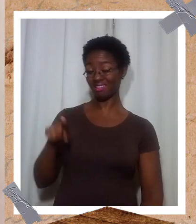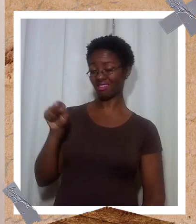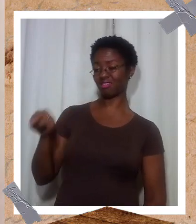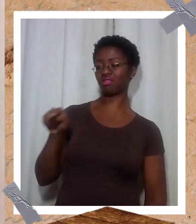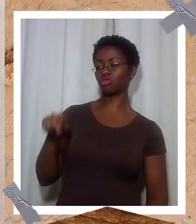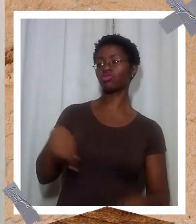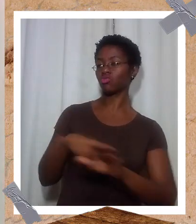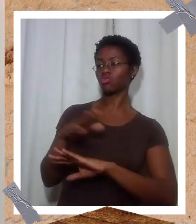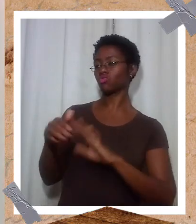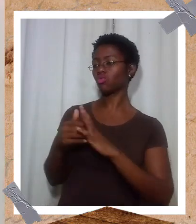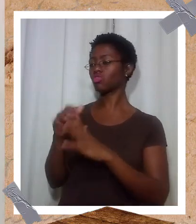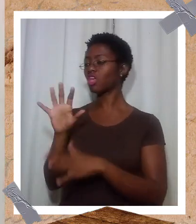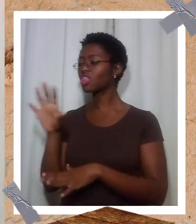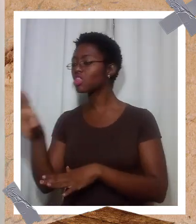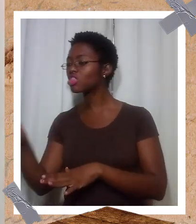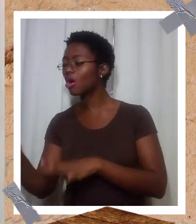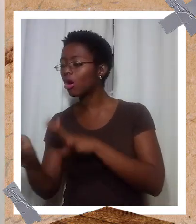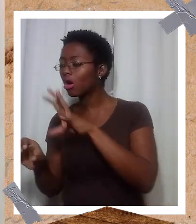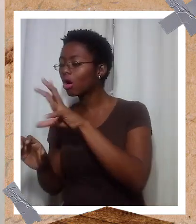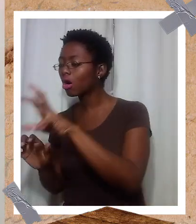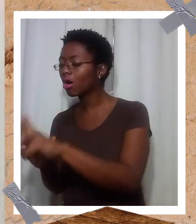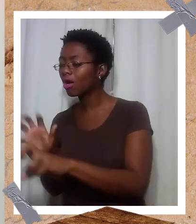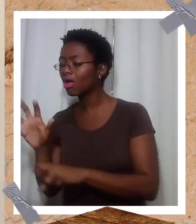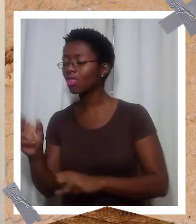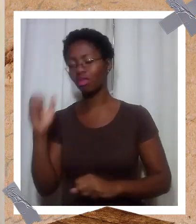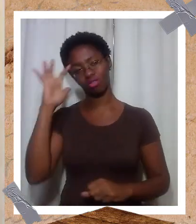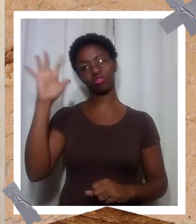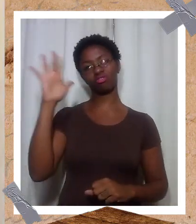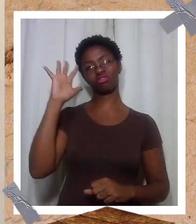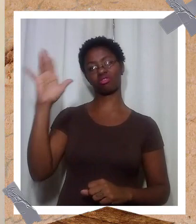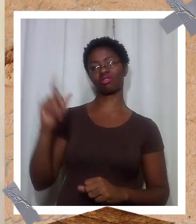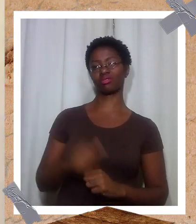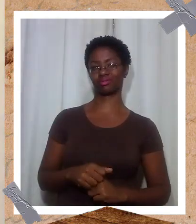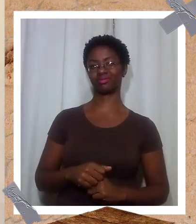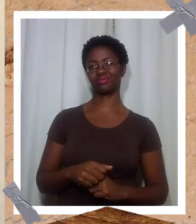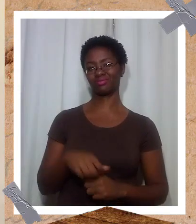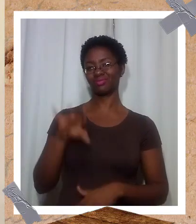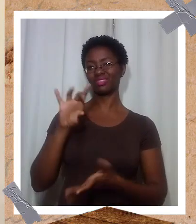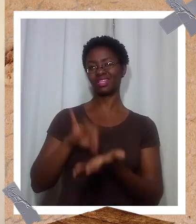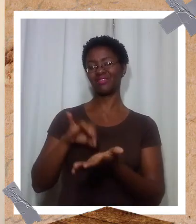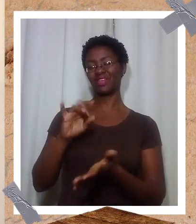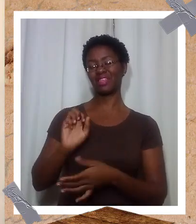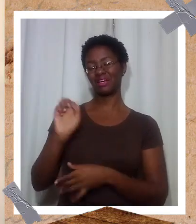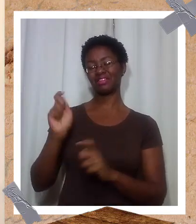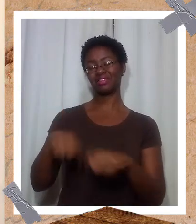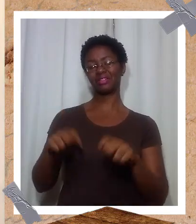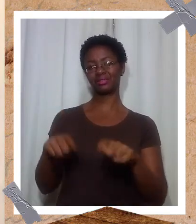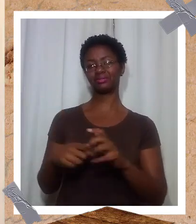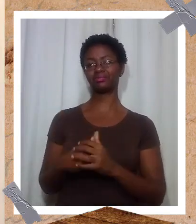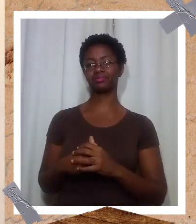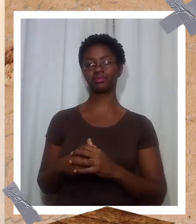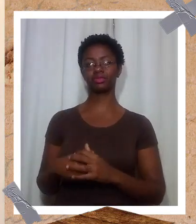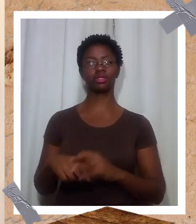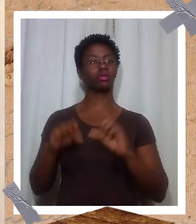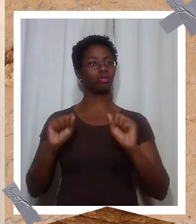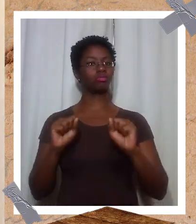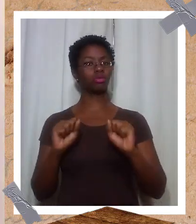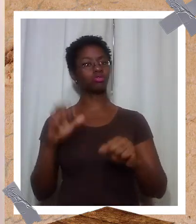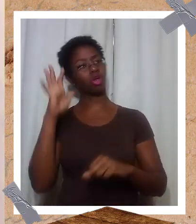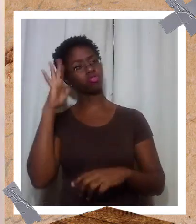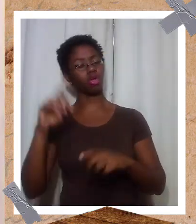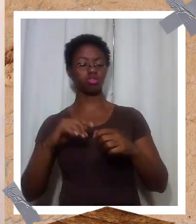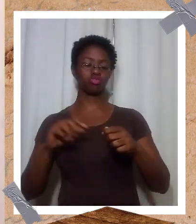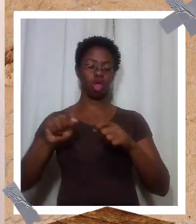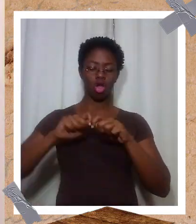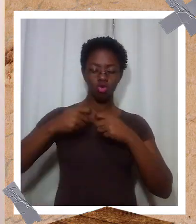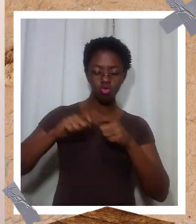toca e vê é sonho. O celular que você usa, alguém sonhou. A camisa que eu visto, alguém sonhou em desenhar o design. Outro sonhou em costurar. Tudo